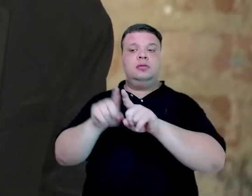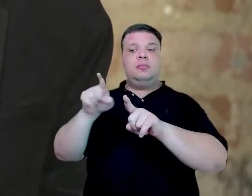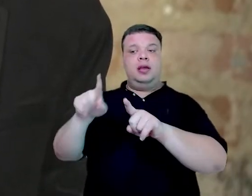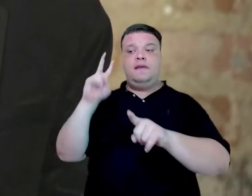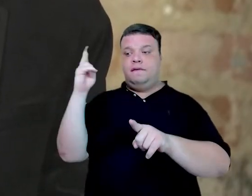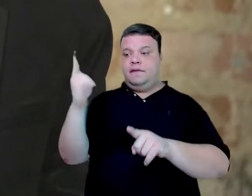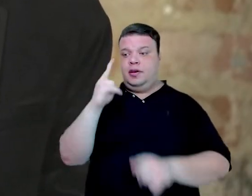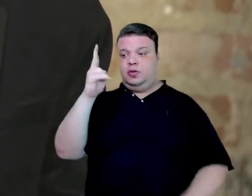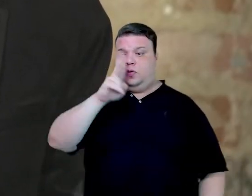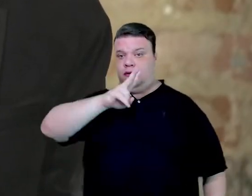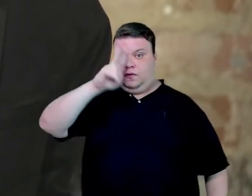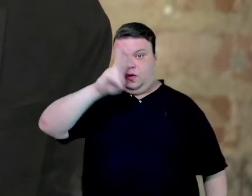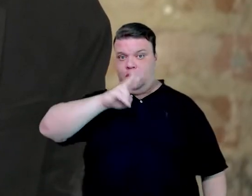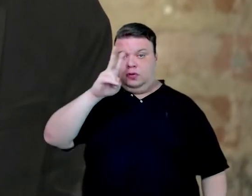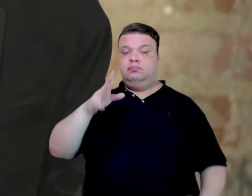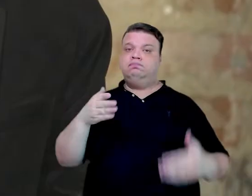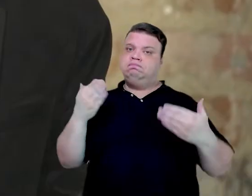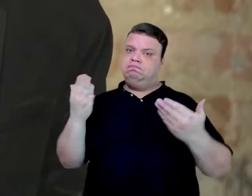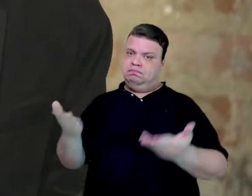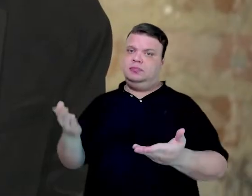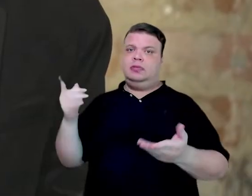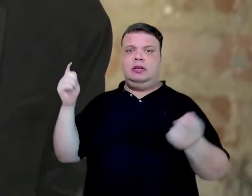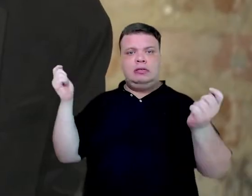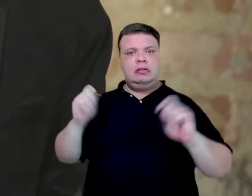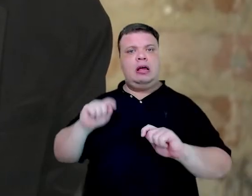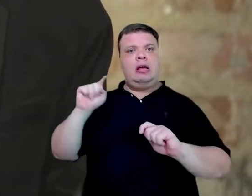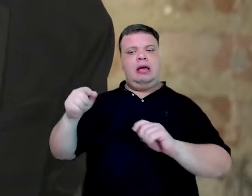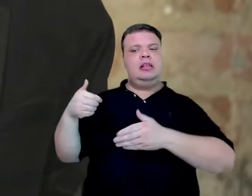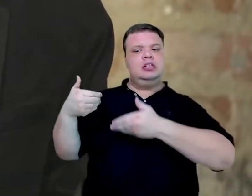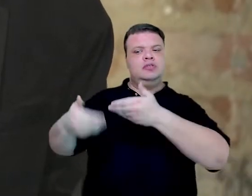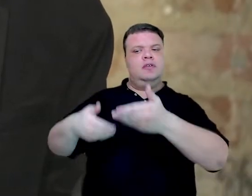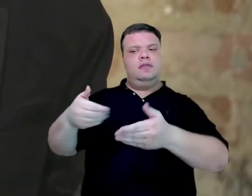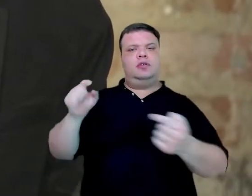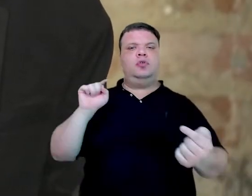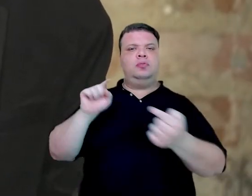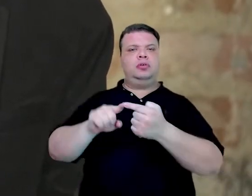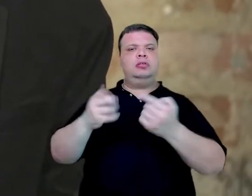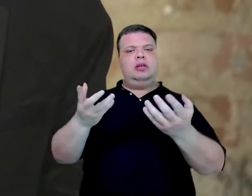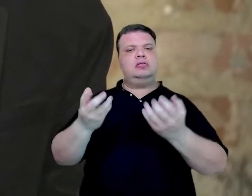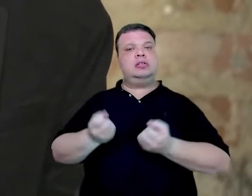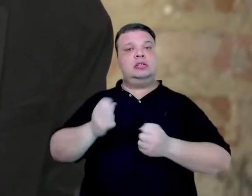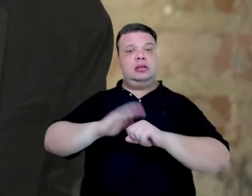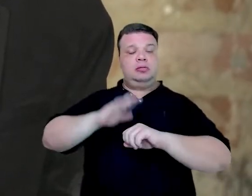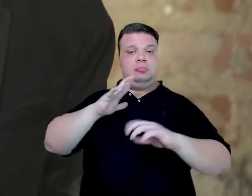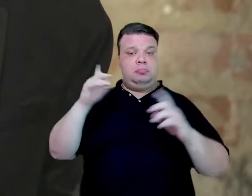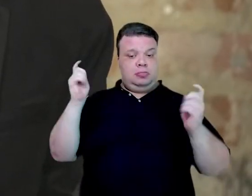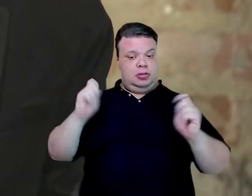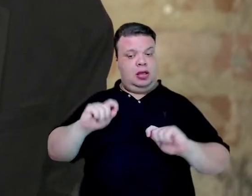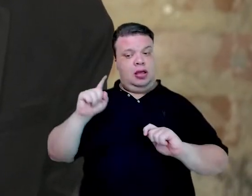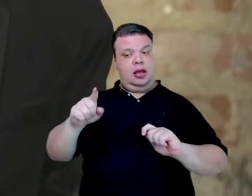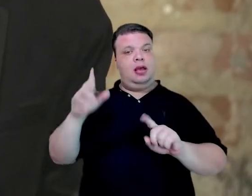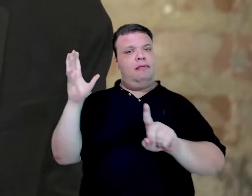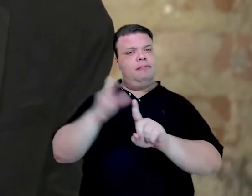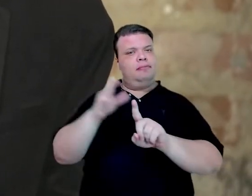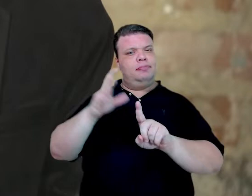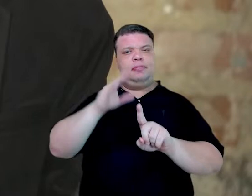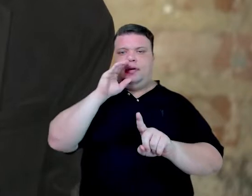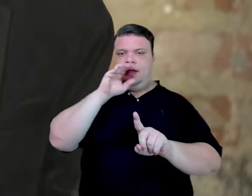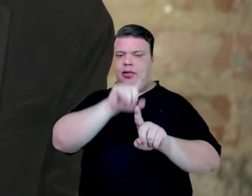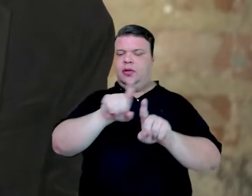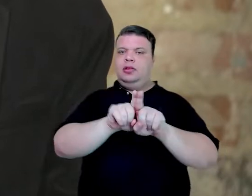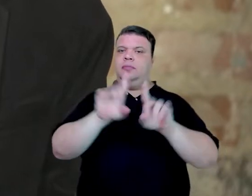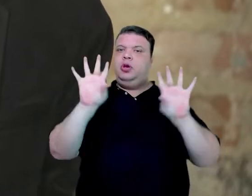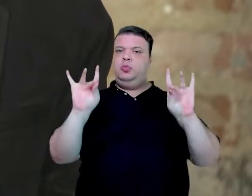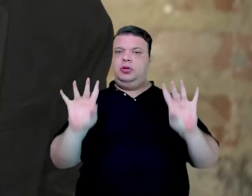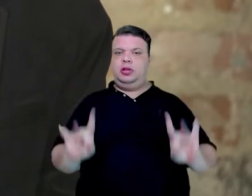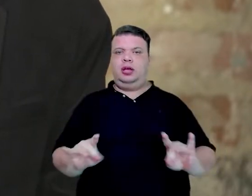oceano que fornece umidade e calor para que o furacão se forme e tenha ventos tão intensos. E aí, consequentemente, ele vai se